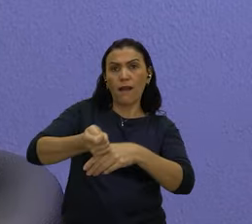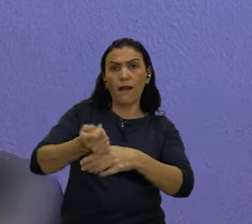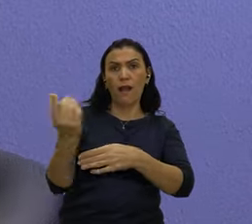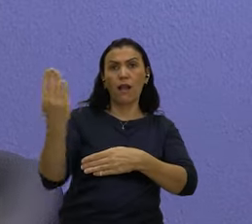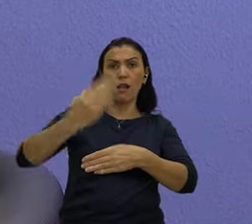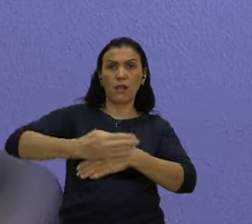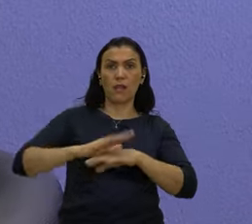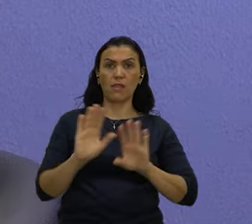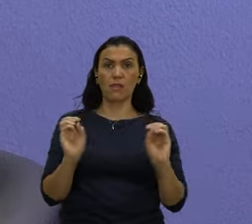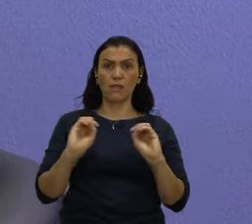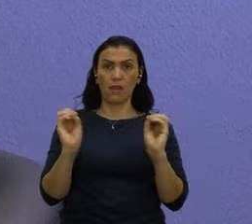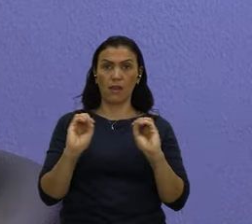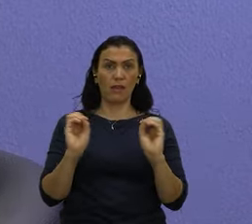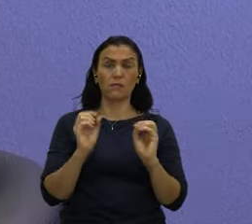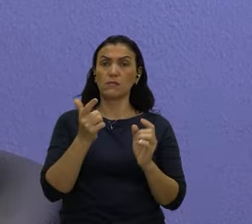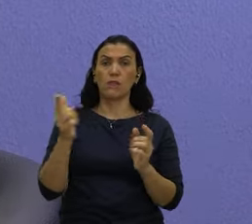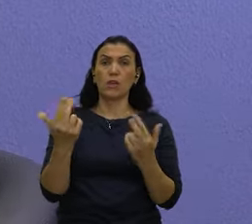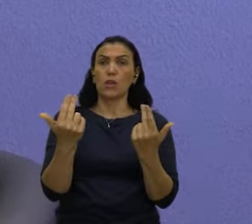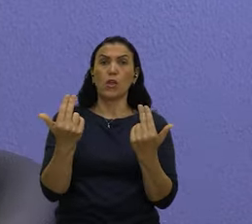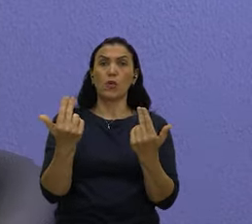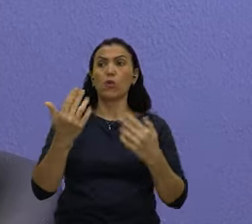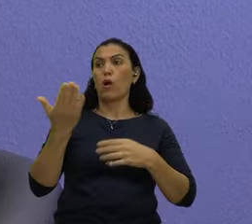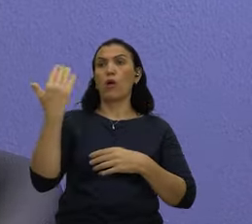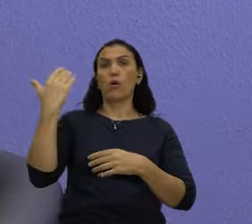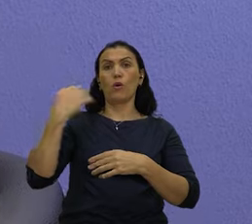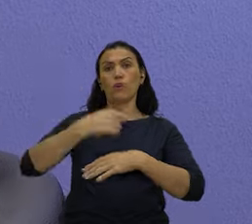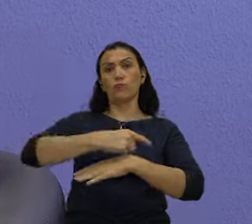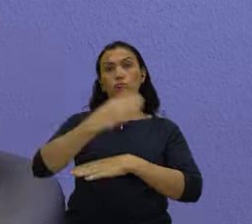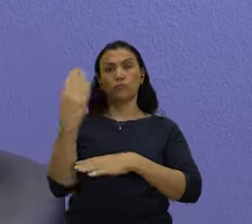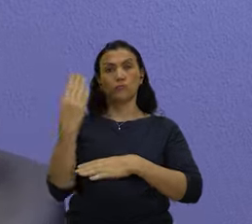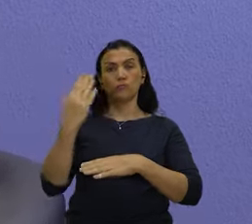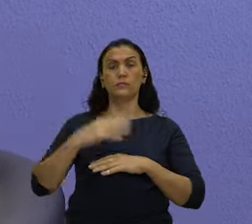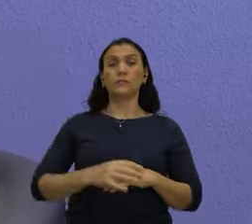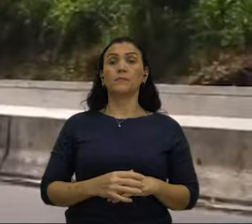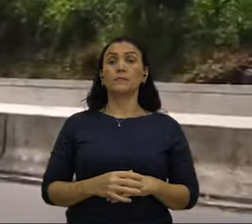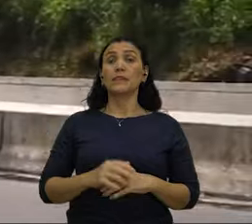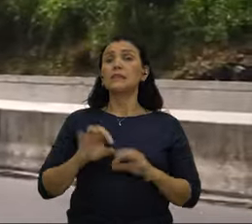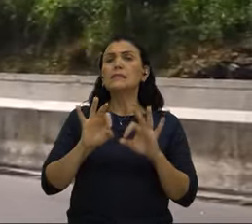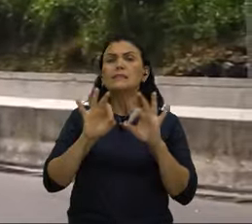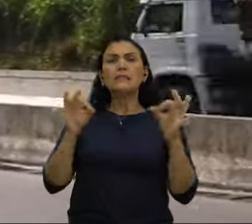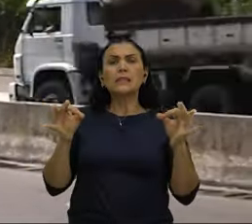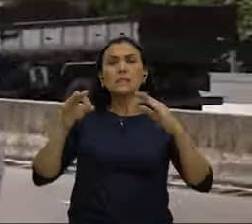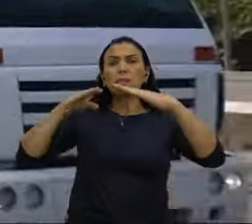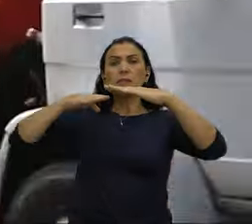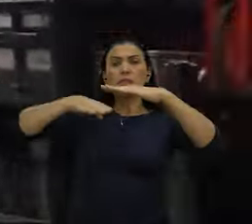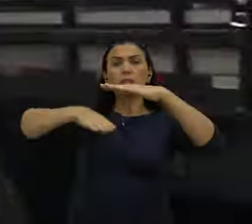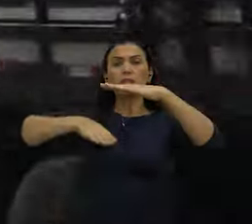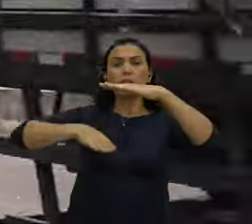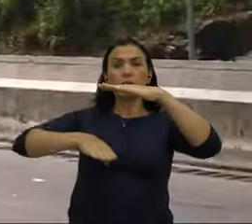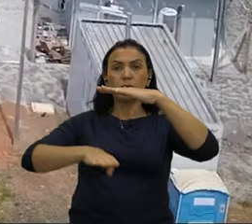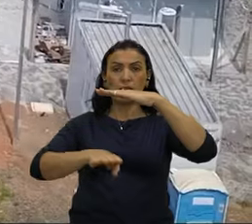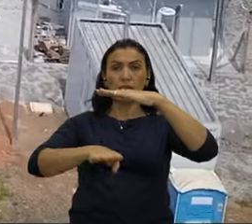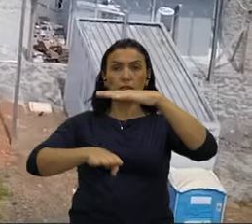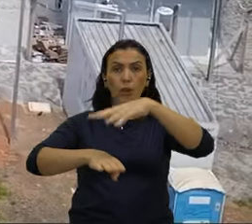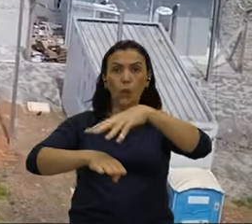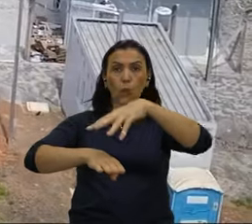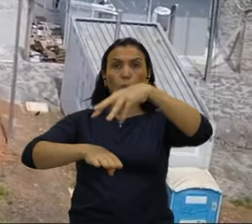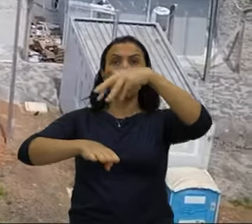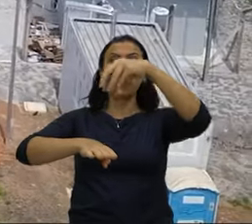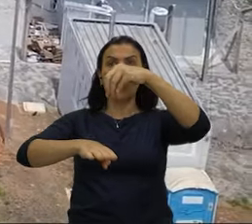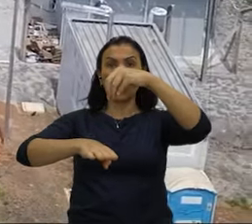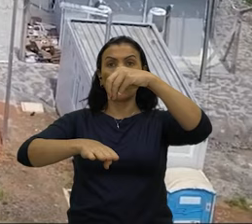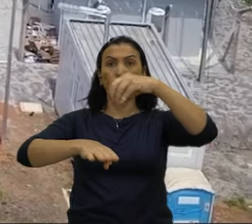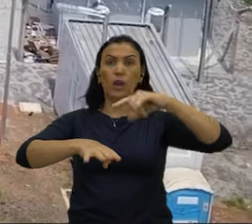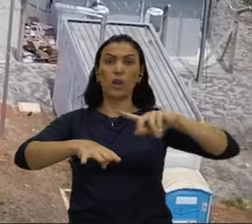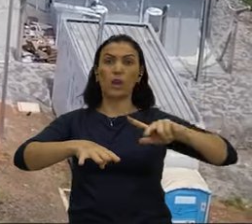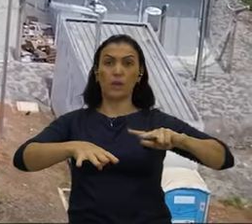parada, né? Para você pagar o pedágio e seguir viagem. Você simplesmente passa e o radar,